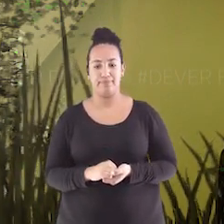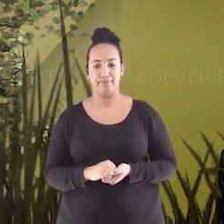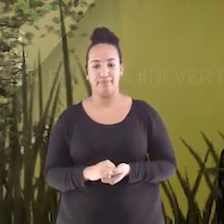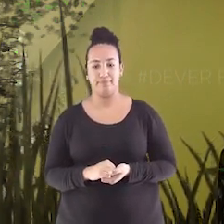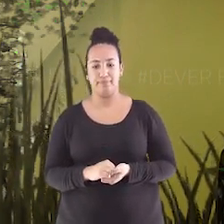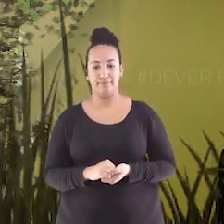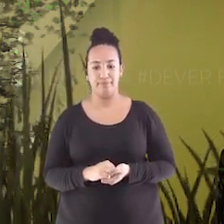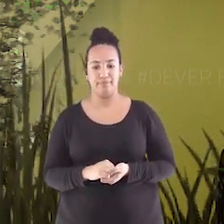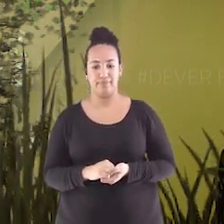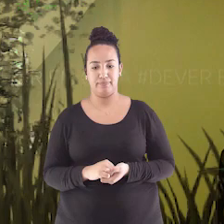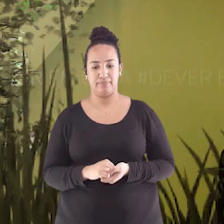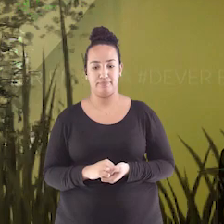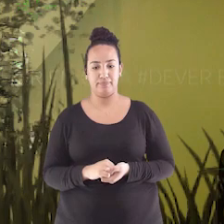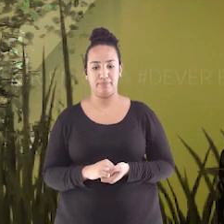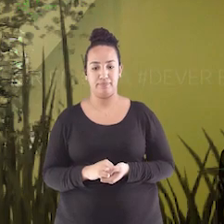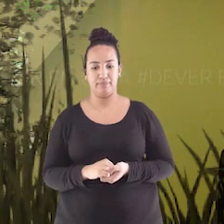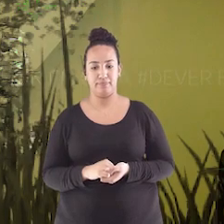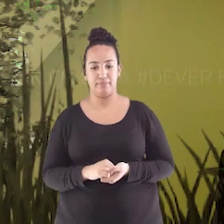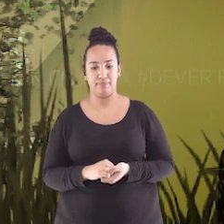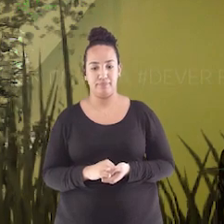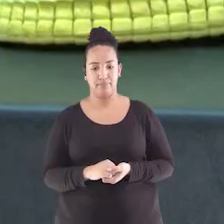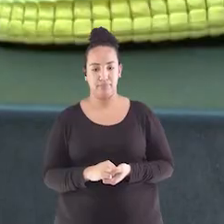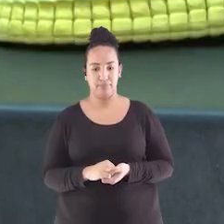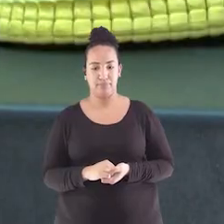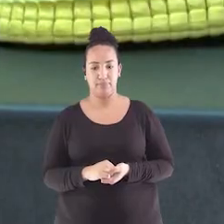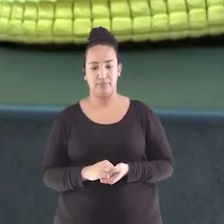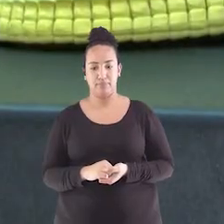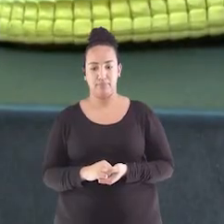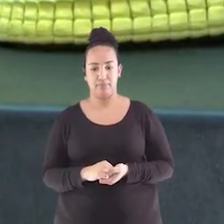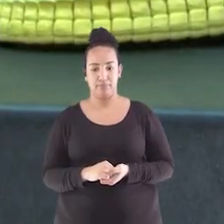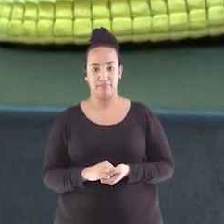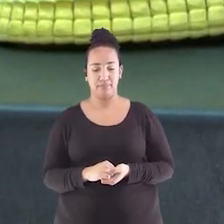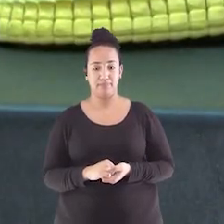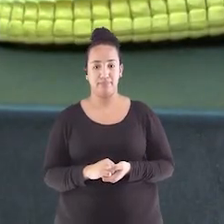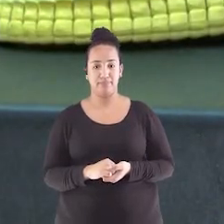E colou na coisa escamosa.